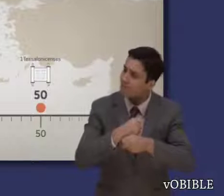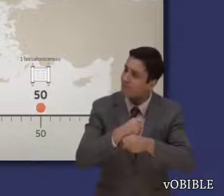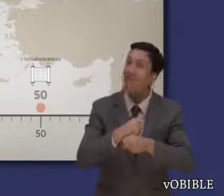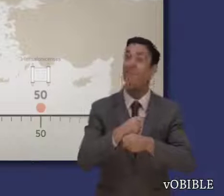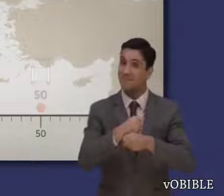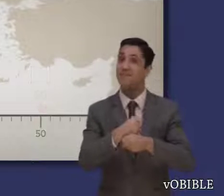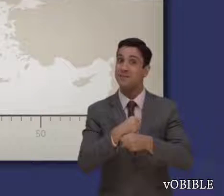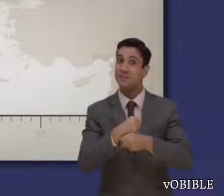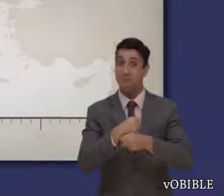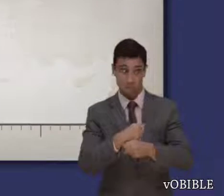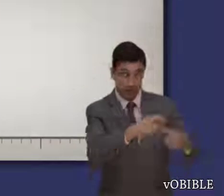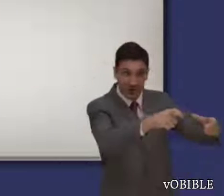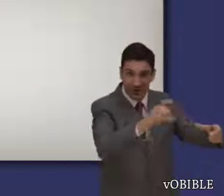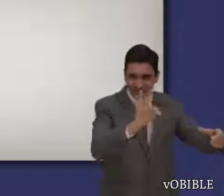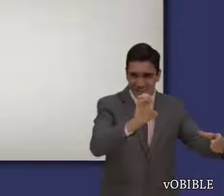viagem missionária.